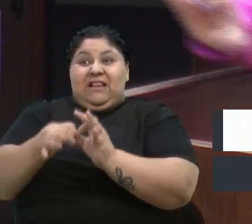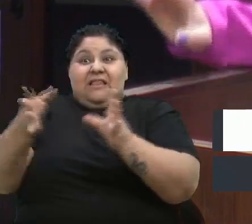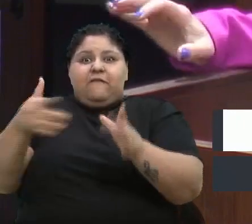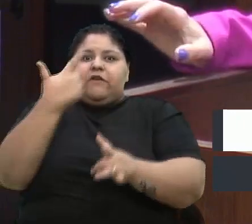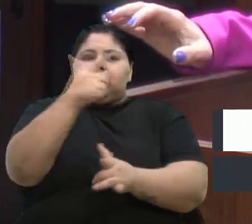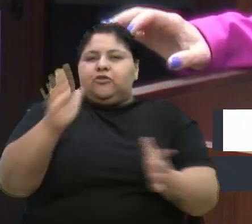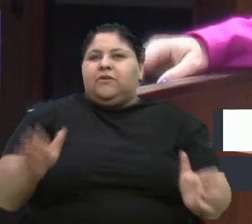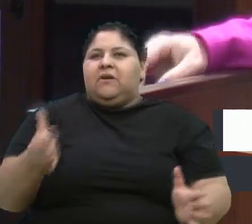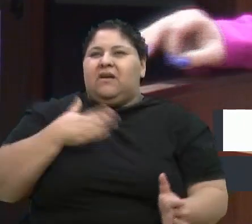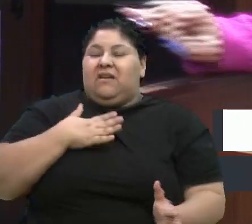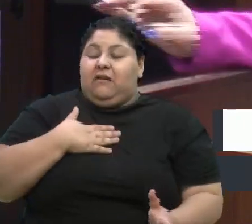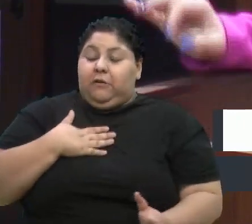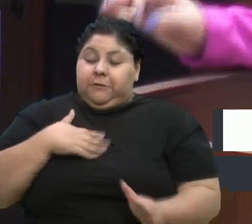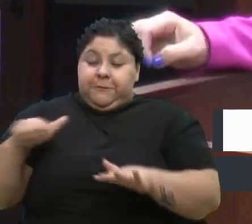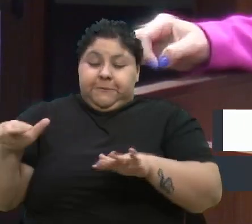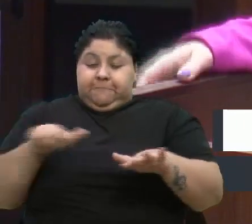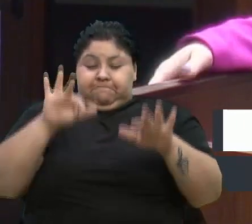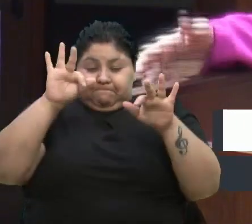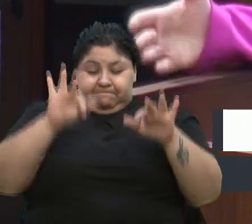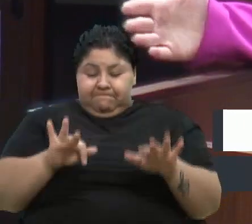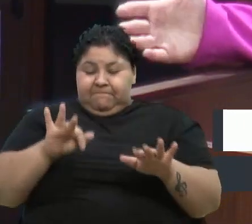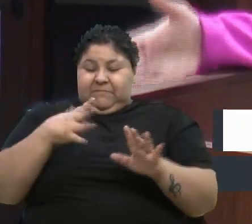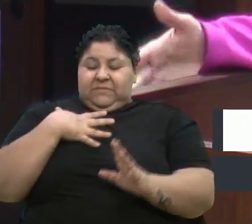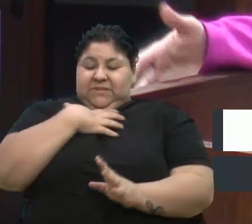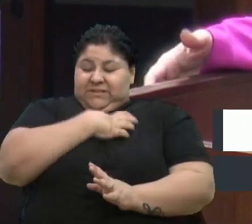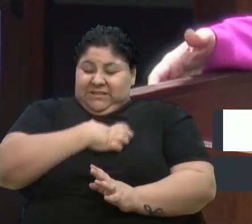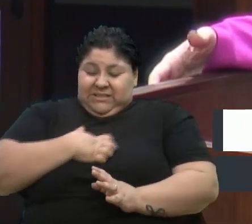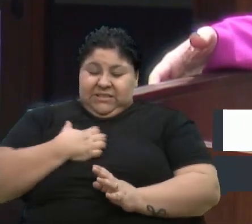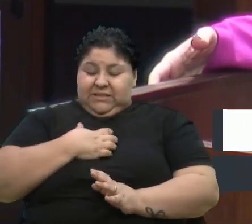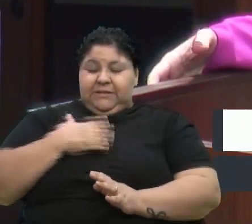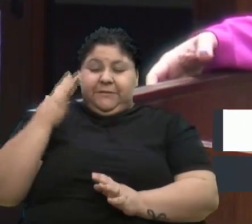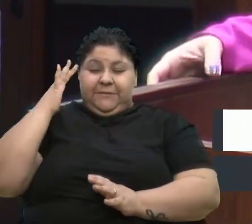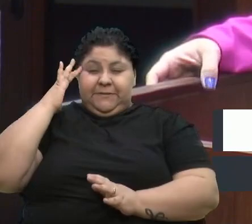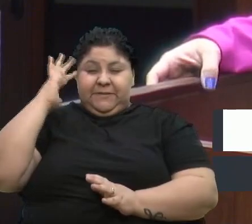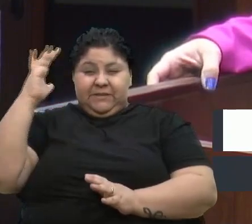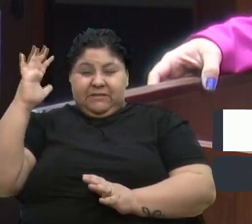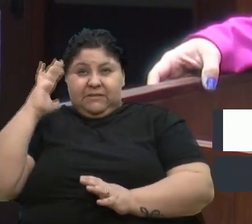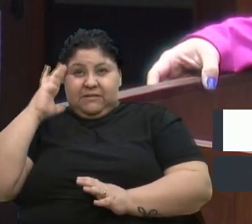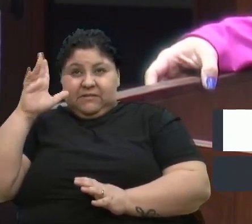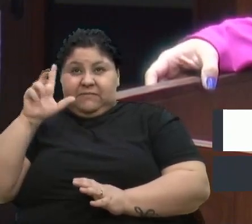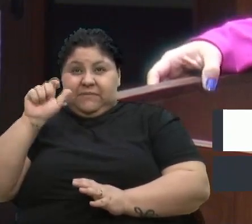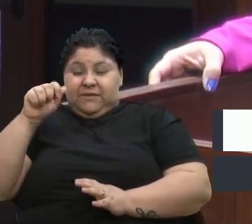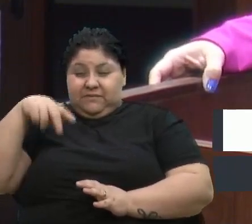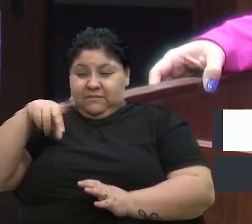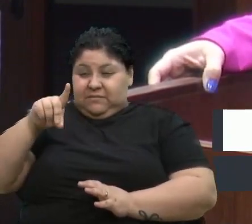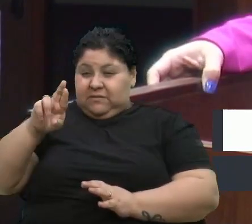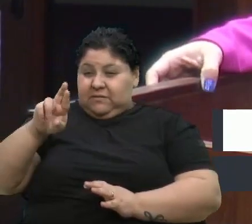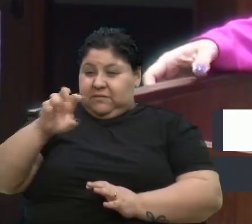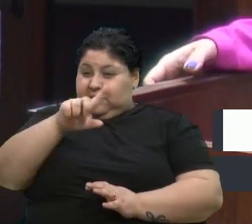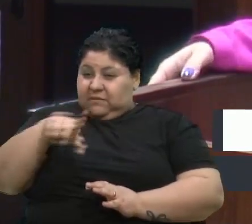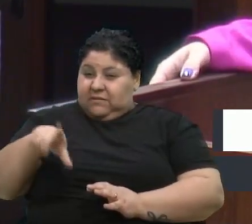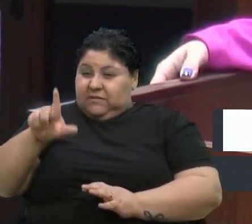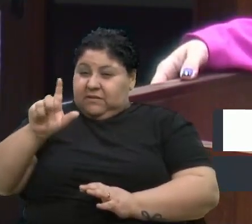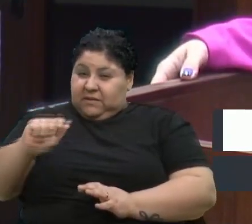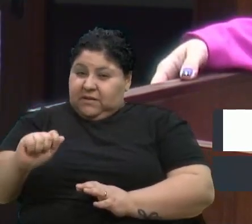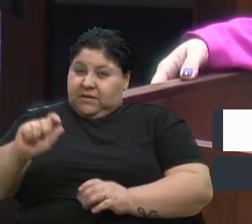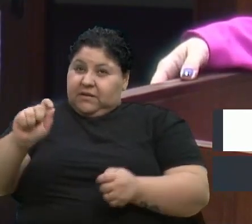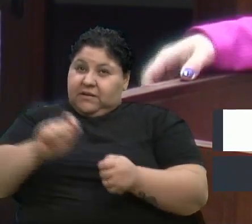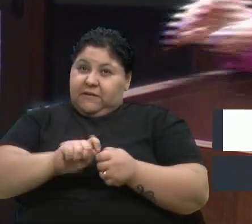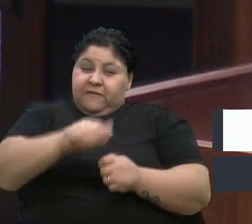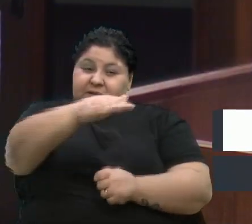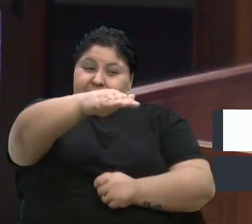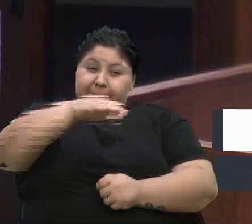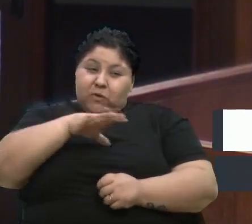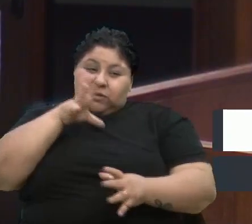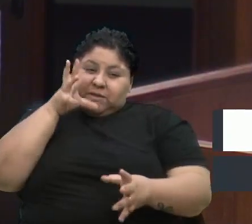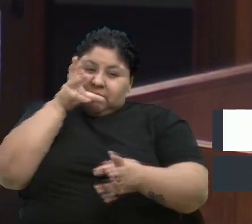final de semana inteiro mal. Imagina a Andressa, né, da ONG SRD, que fez o resgate desses